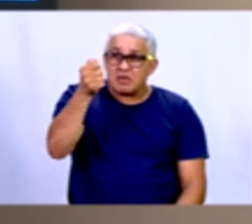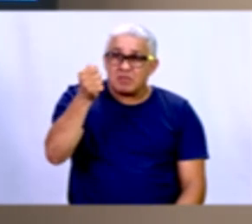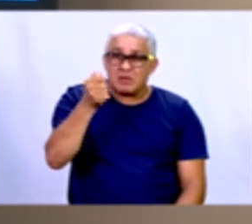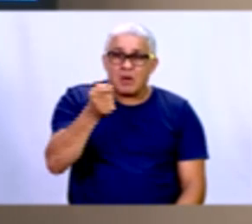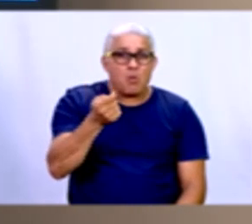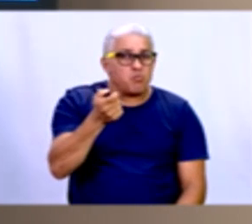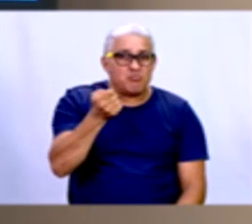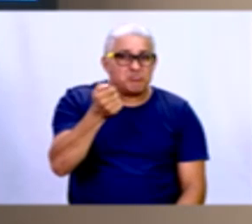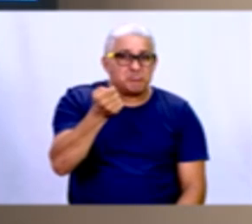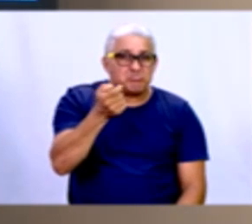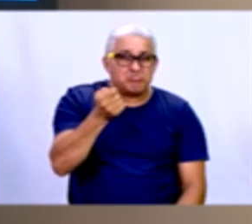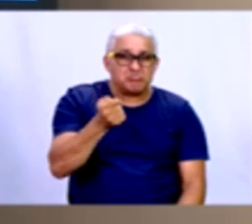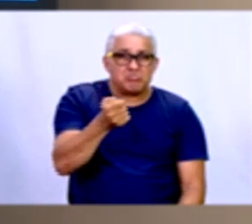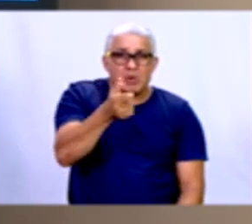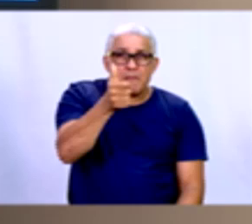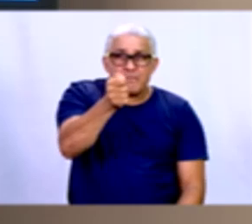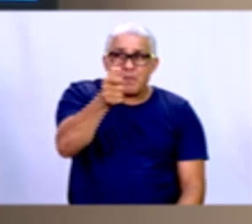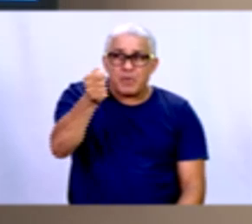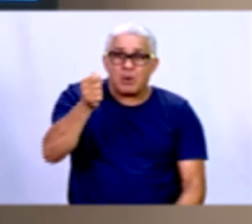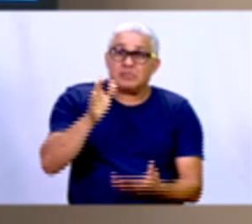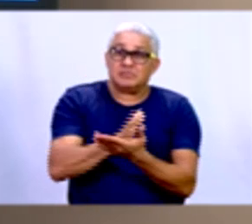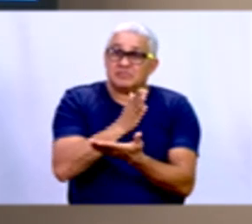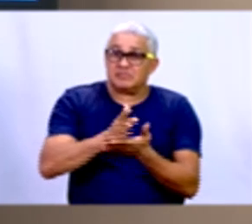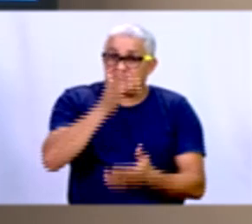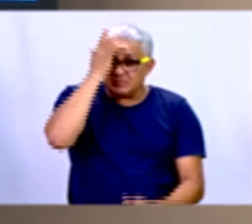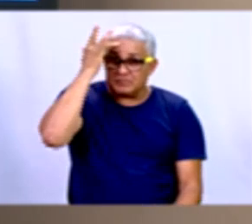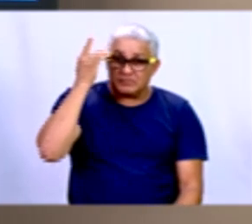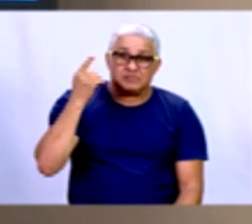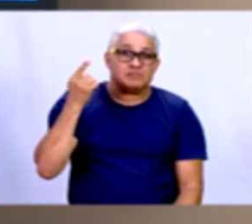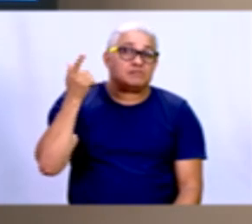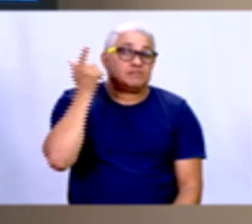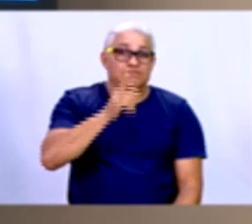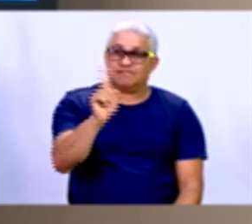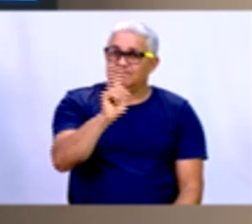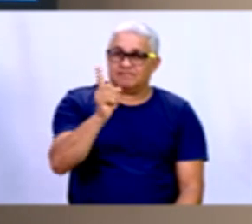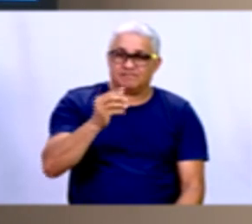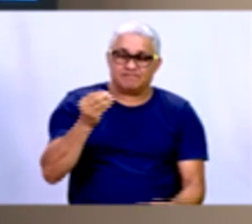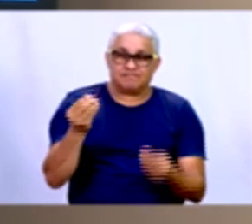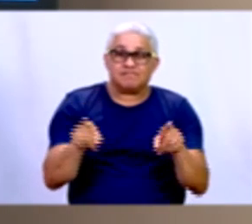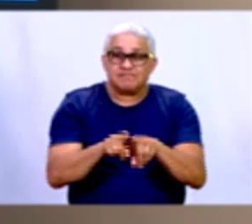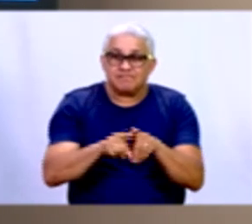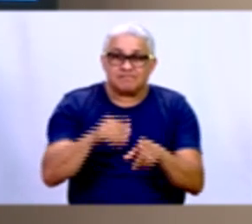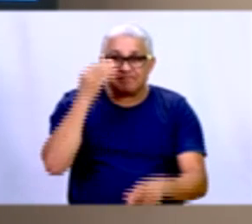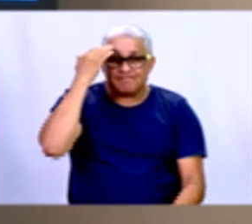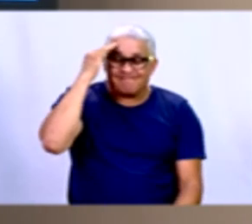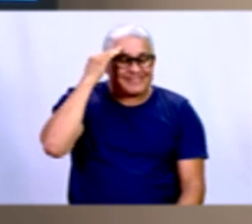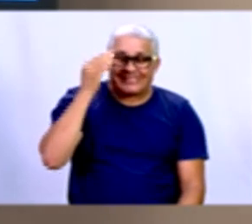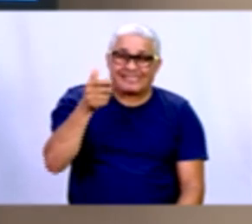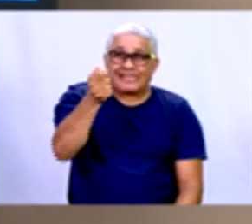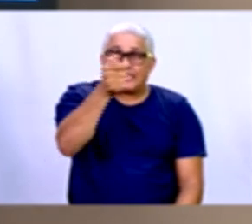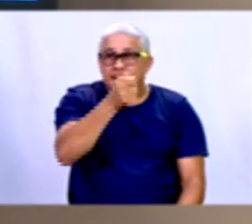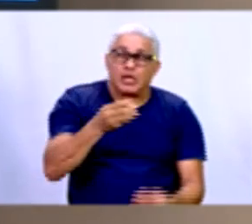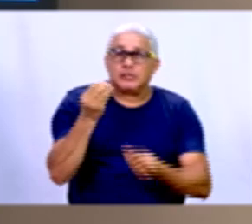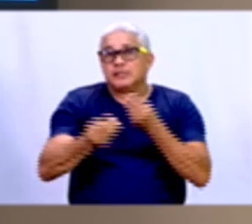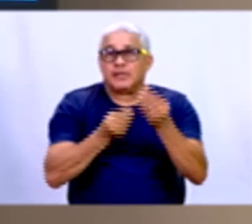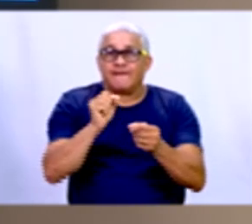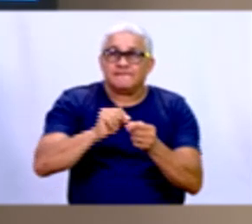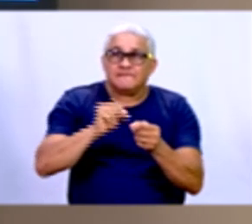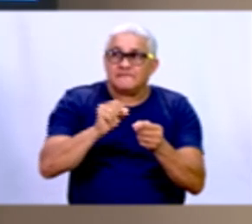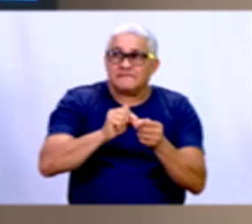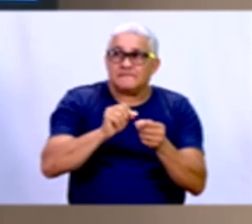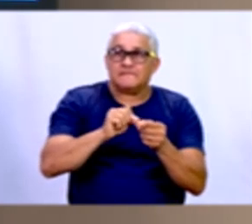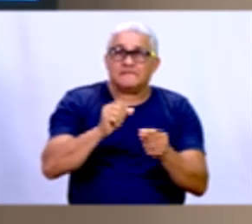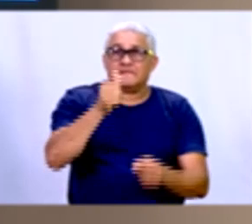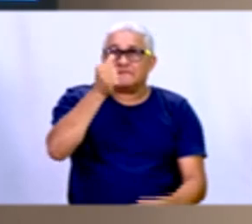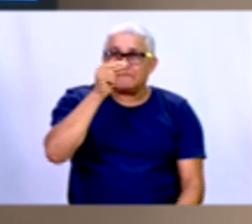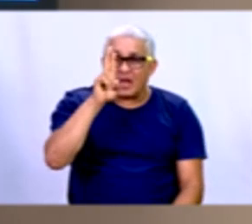com muitas funcionalidades e tem muita gente que não consegue entender para que servem aqueles botões, né? Como é que faz para fazer com que